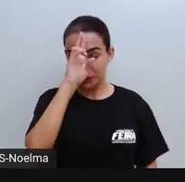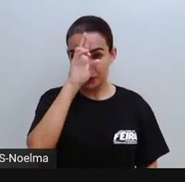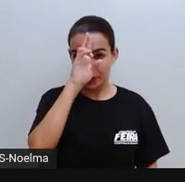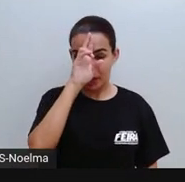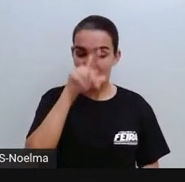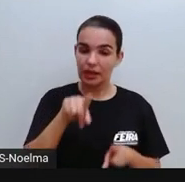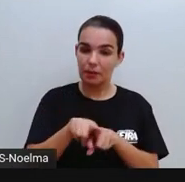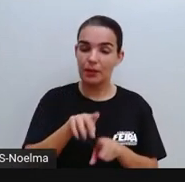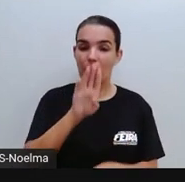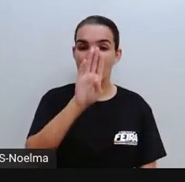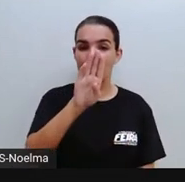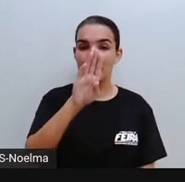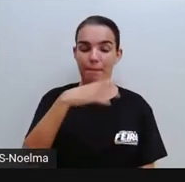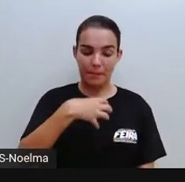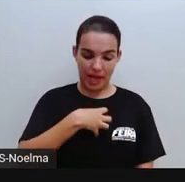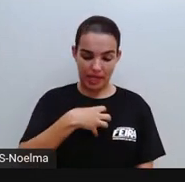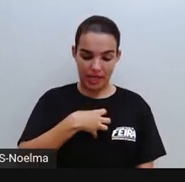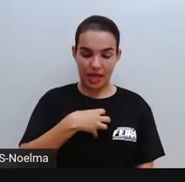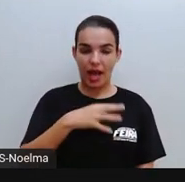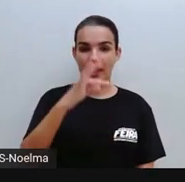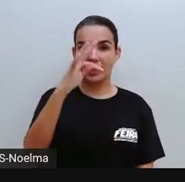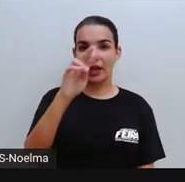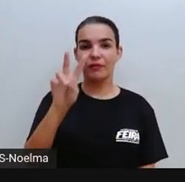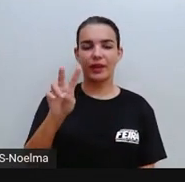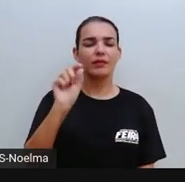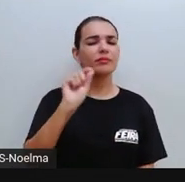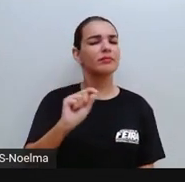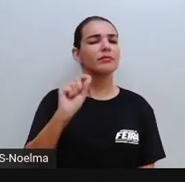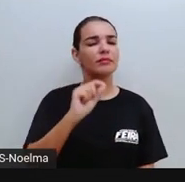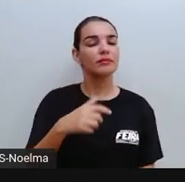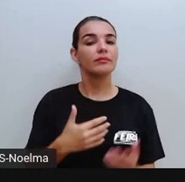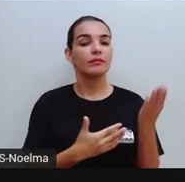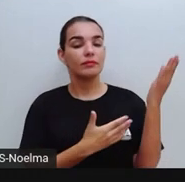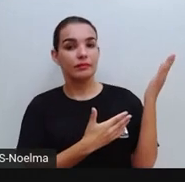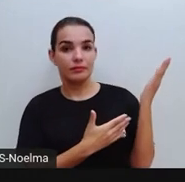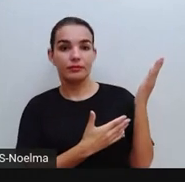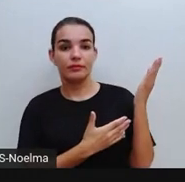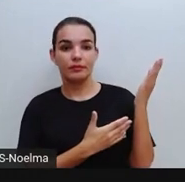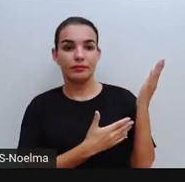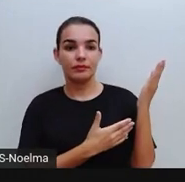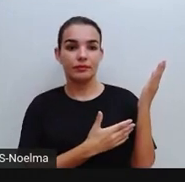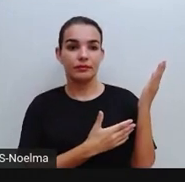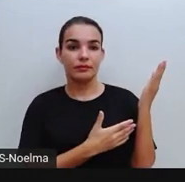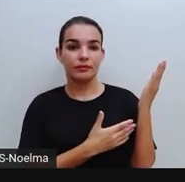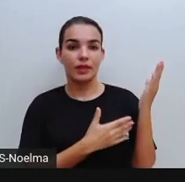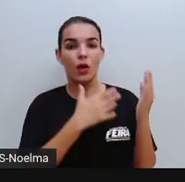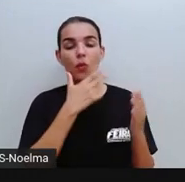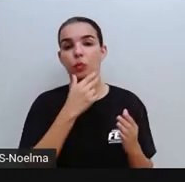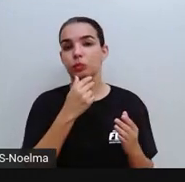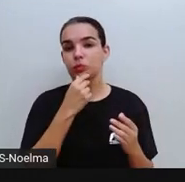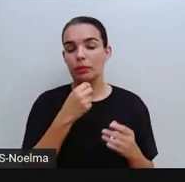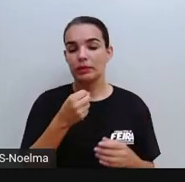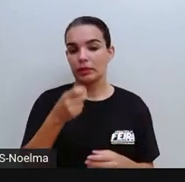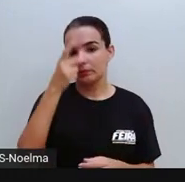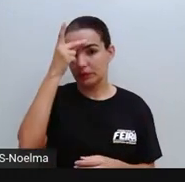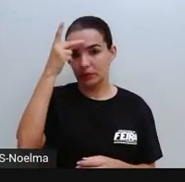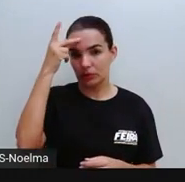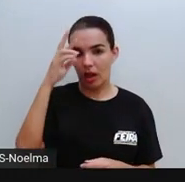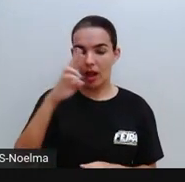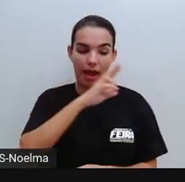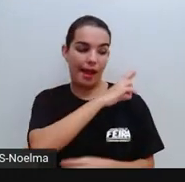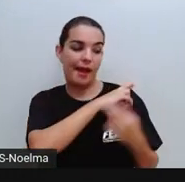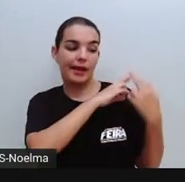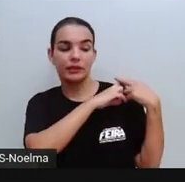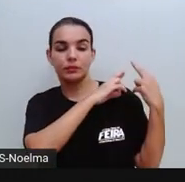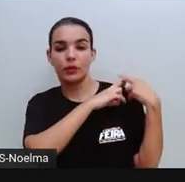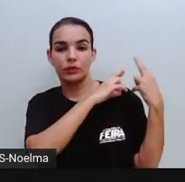exemplo no Bahia e quem apresenta é o Âncora que é Adilson Muritiba certo então